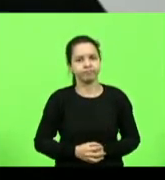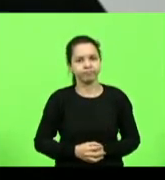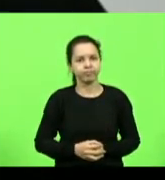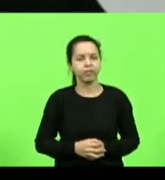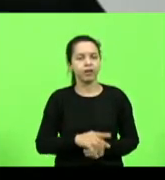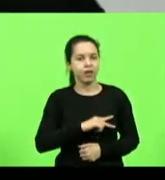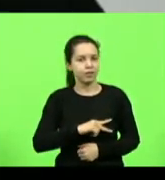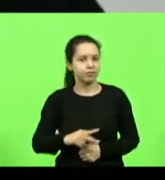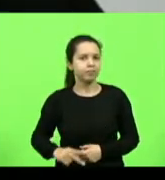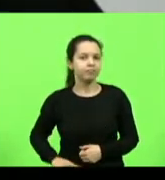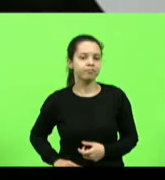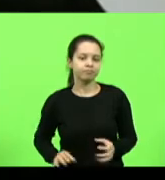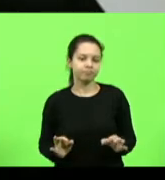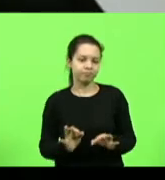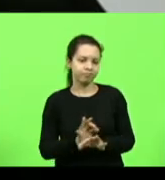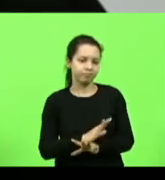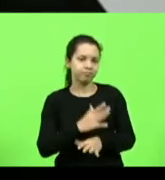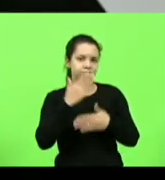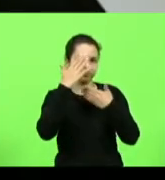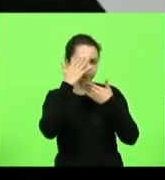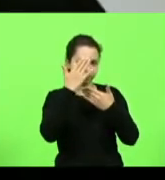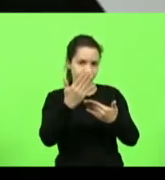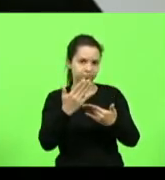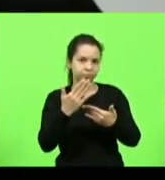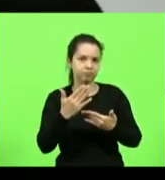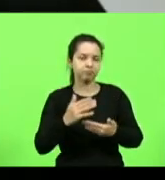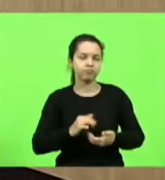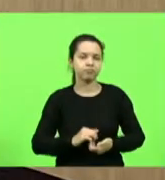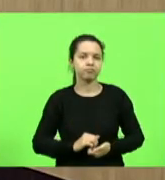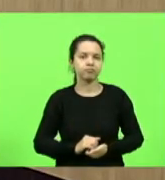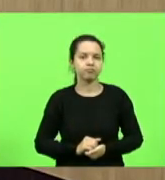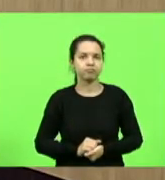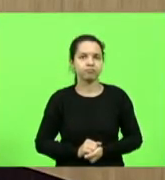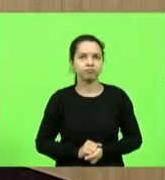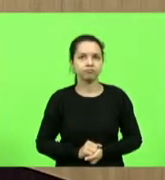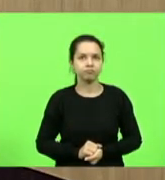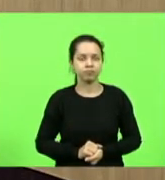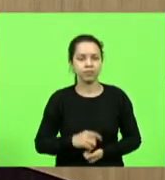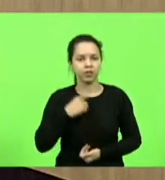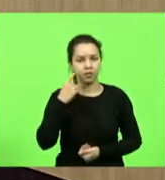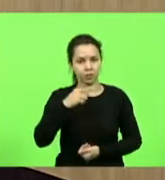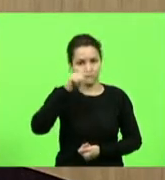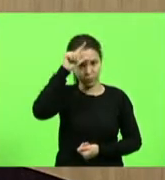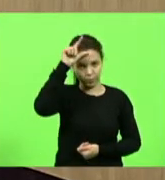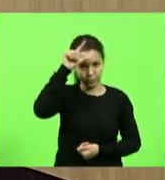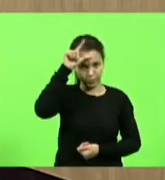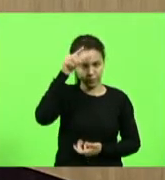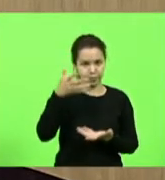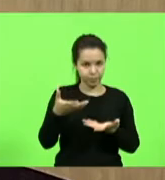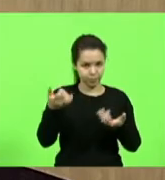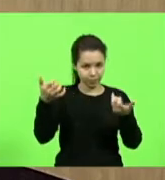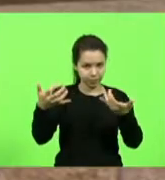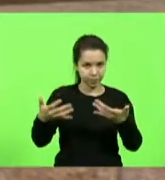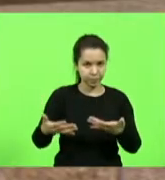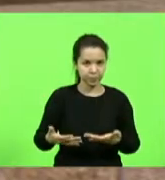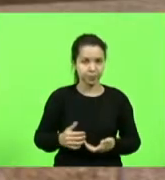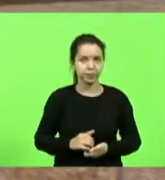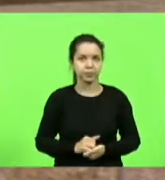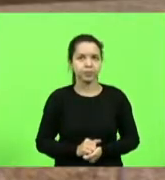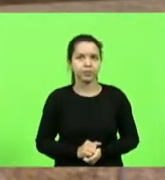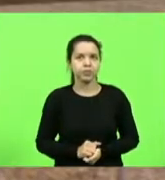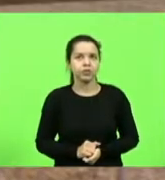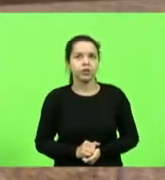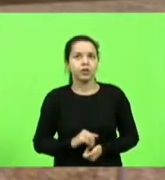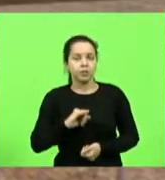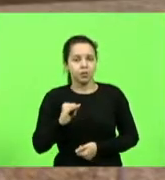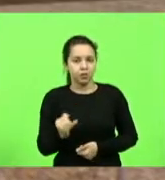minha contribuição. Fico obrigado pelo horário do partido, do bloco. Deputado Sargento Lima quer se pronunciar, deputado. Sem aproveitar o restante do